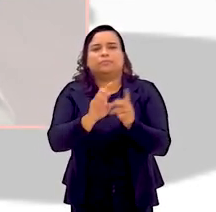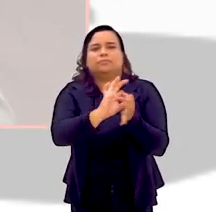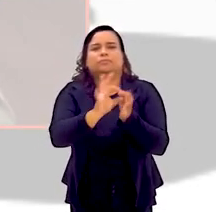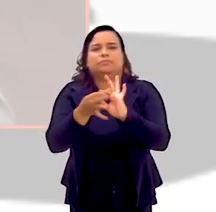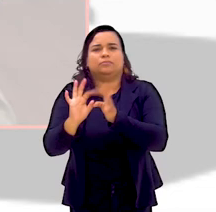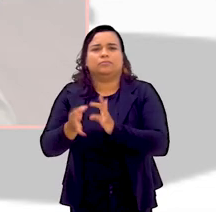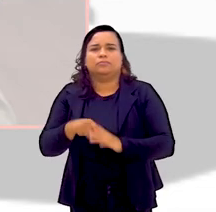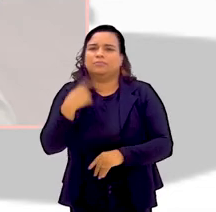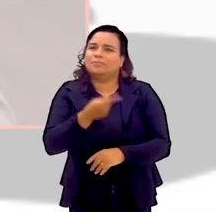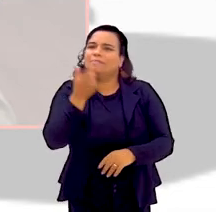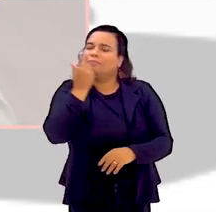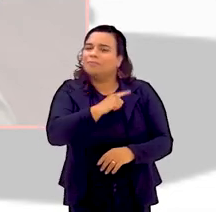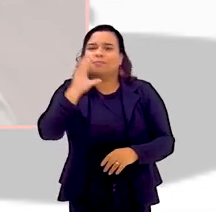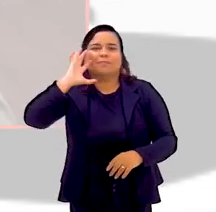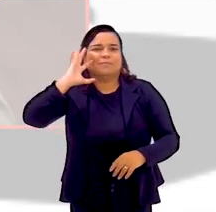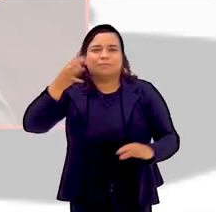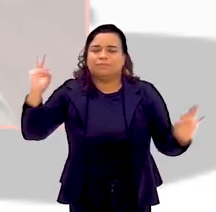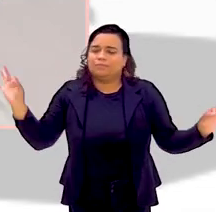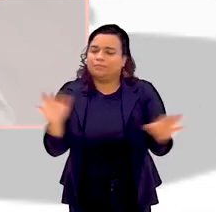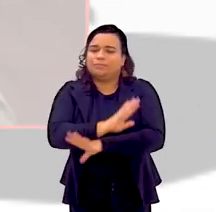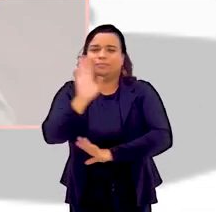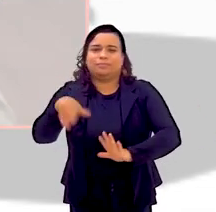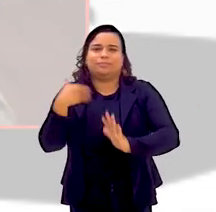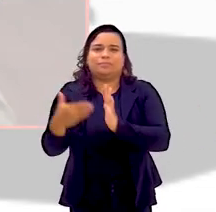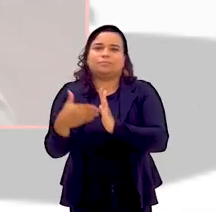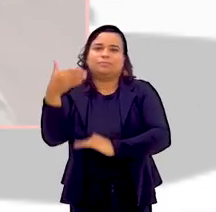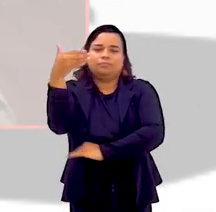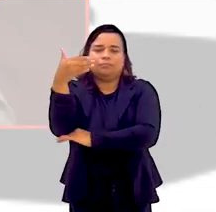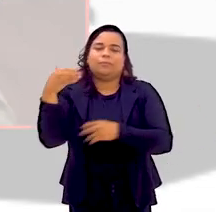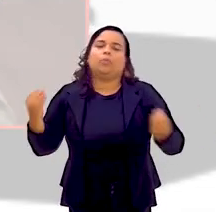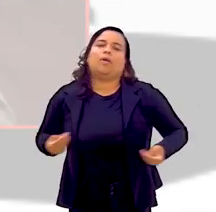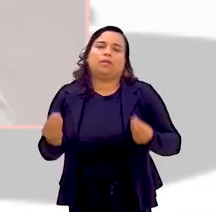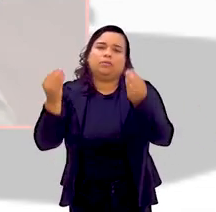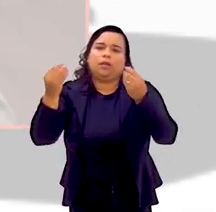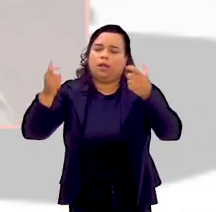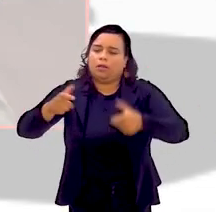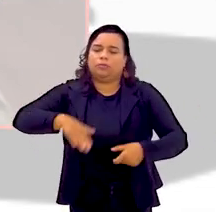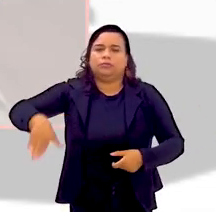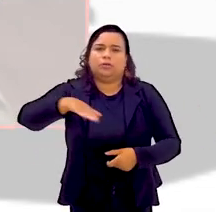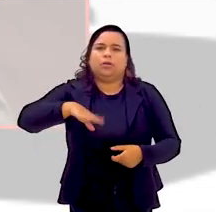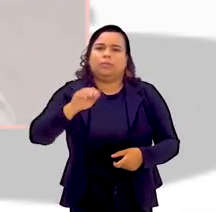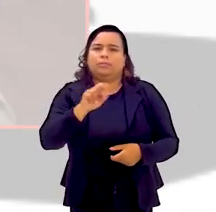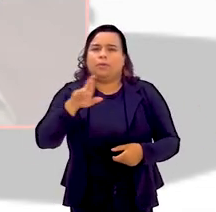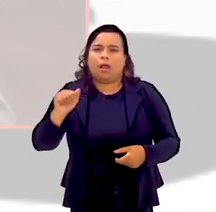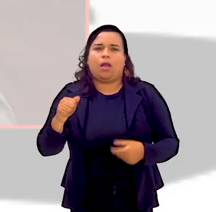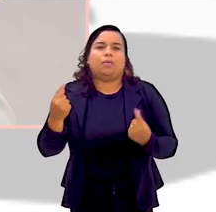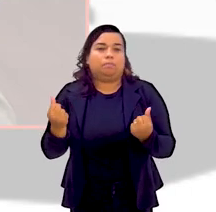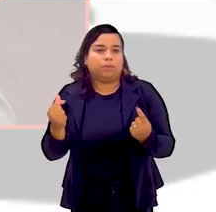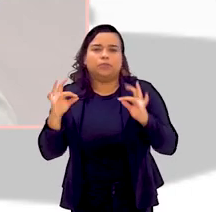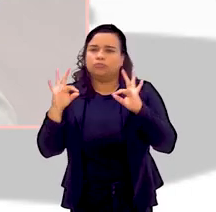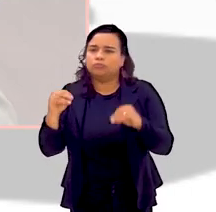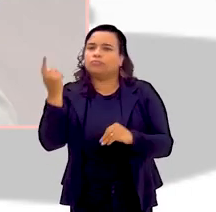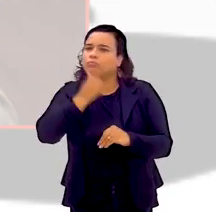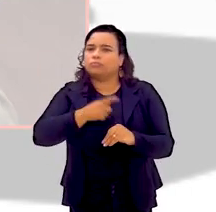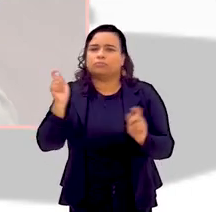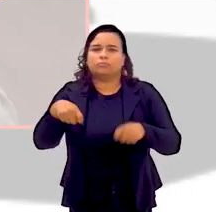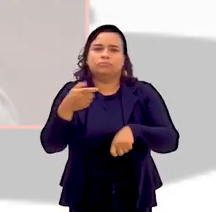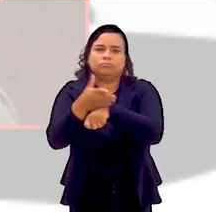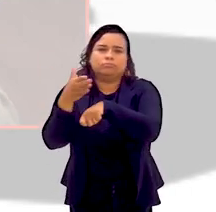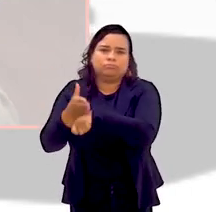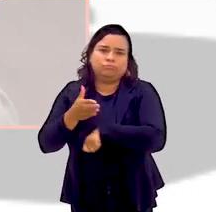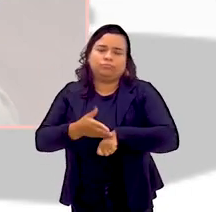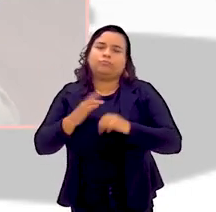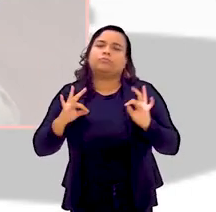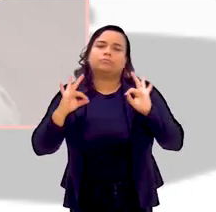Nós solucionamos de uma vez por todas essa hotelaria de qualidade na Barra da Tijuca, com preços para todos os bolsos, e